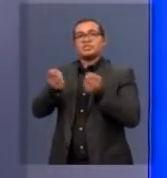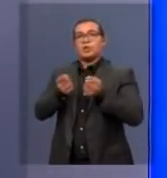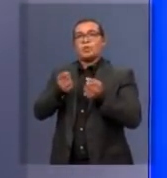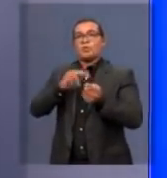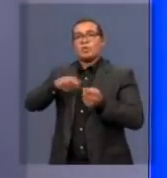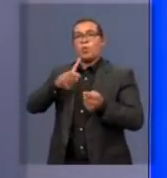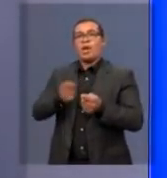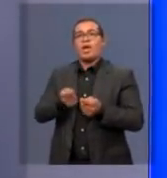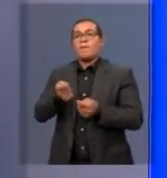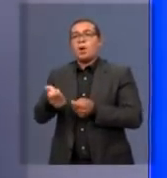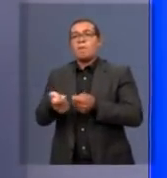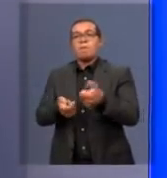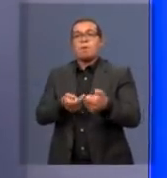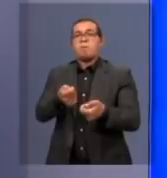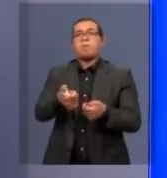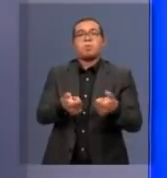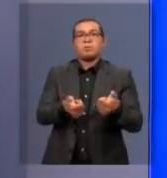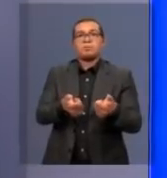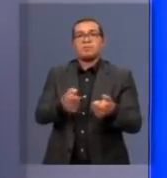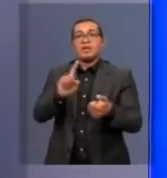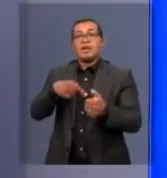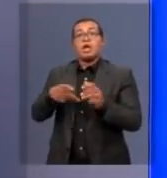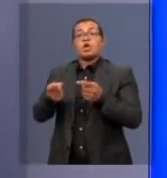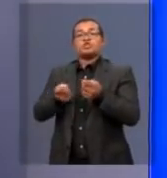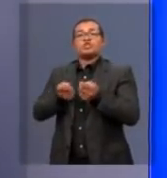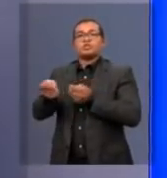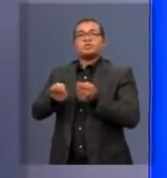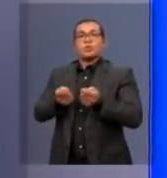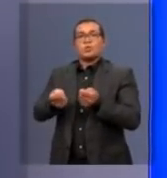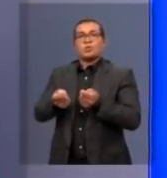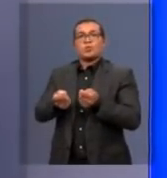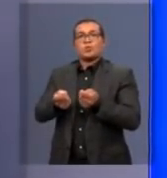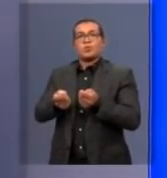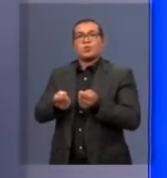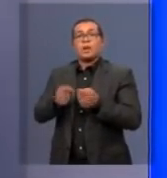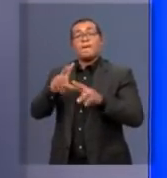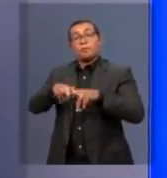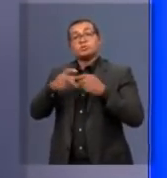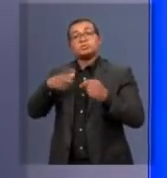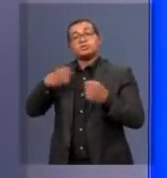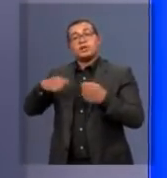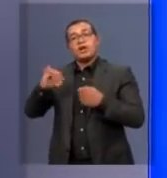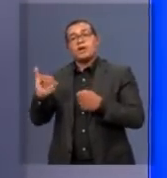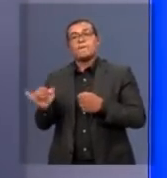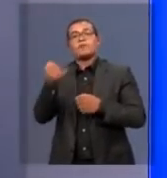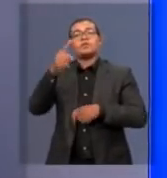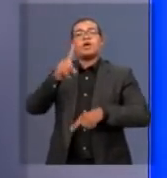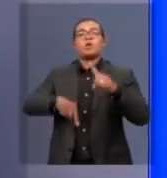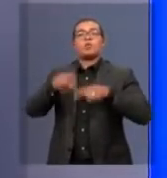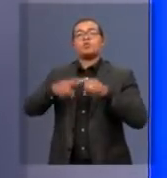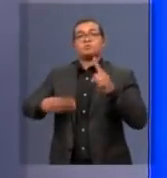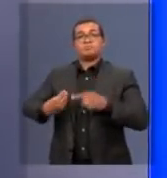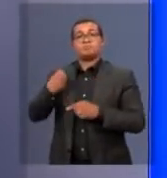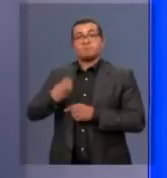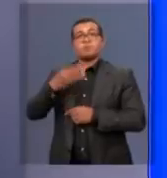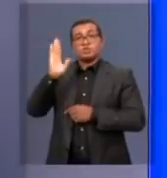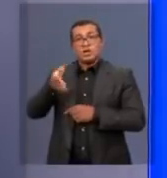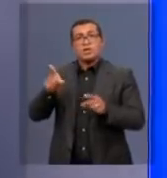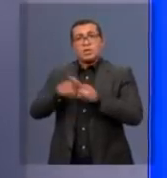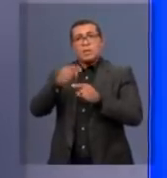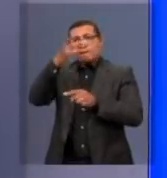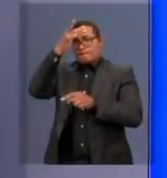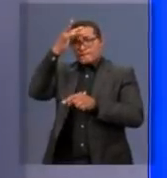é gestão portanto o que nós estamos fazendo é aproveitar o que tem um recurso que tem com os servidores que têm que